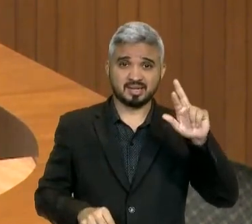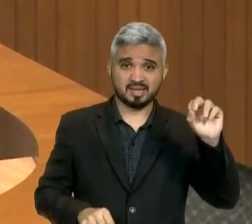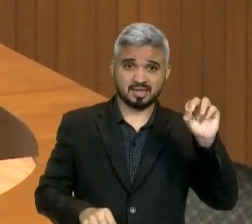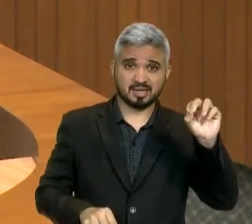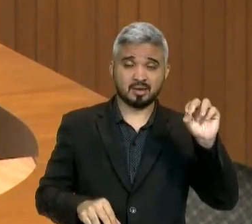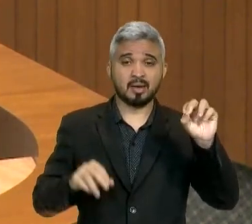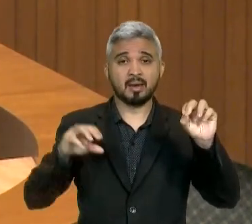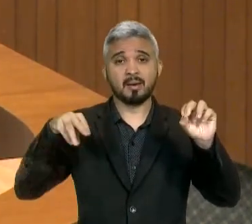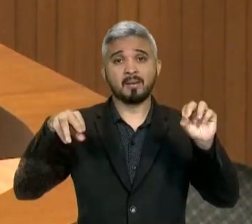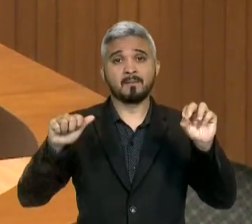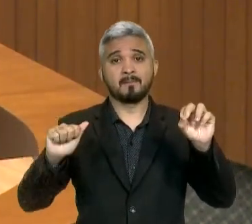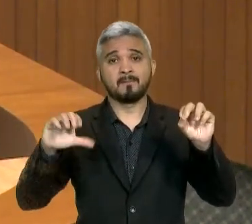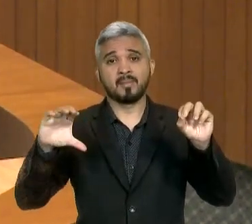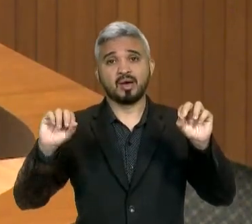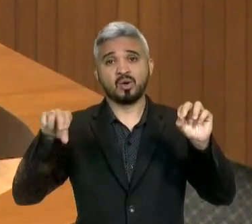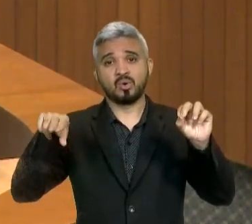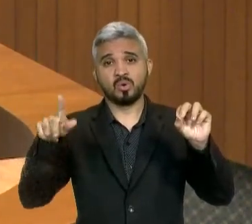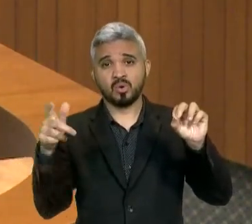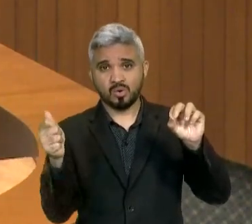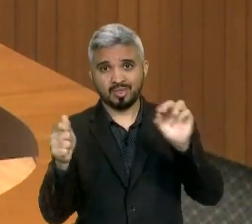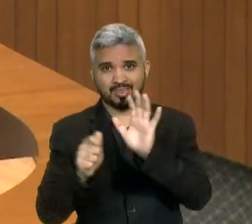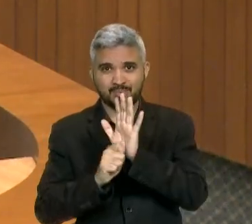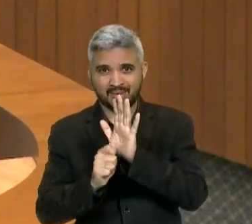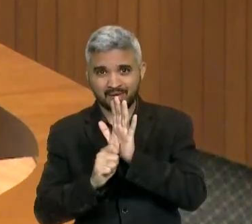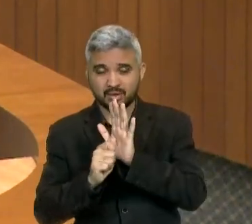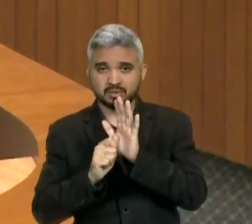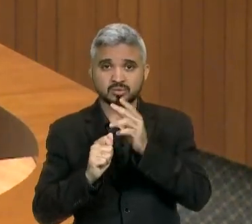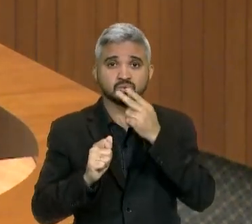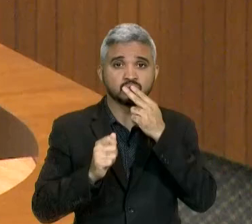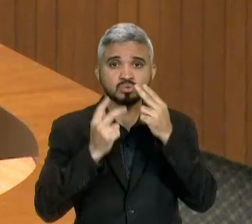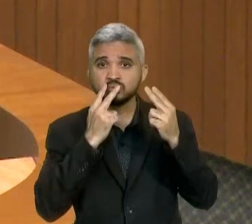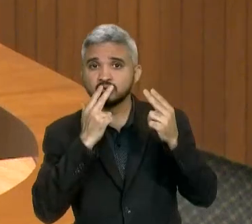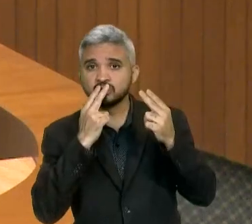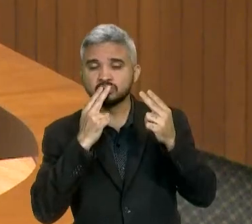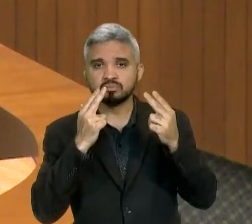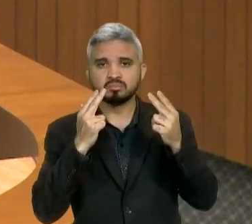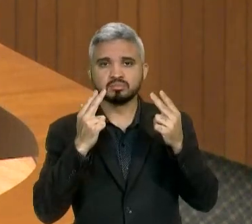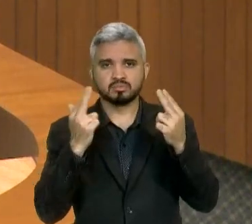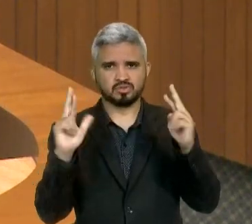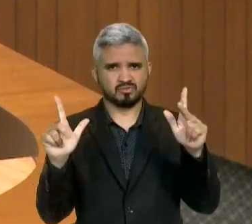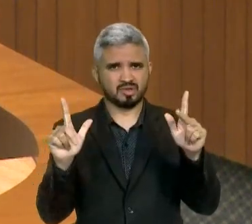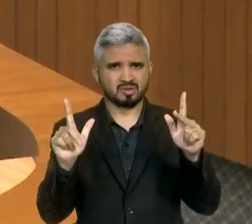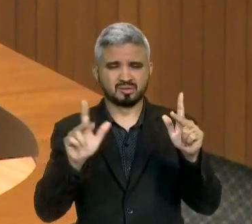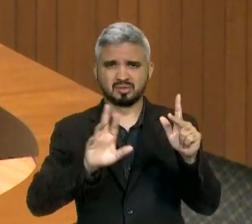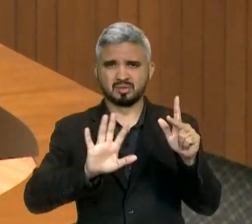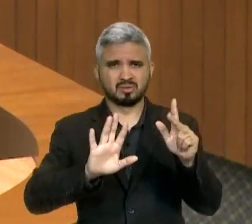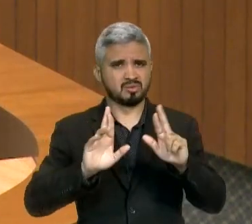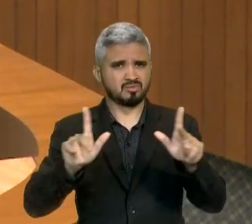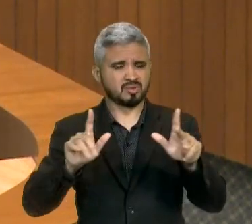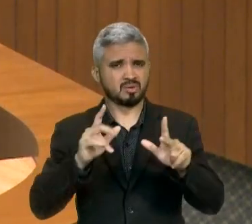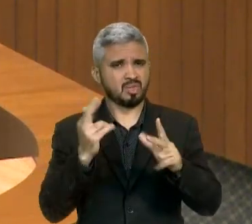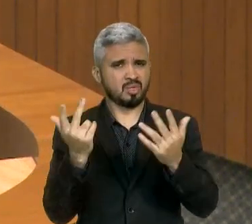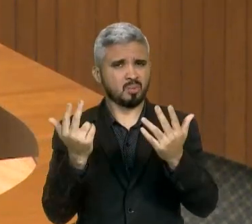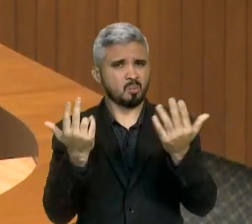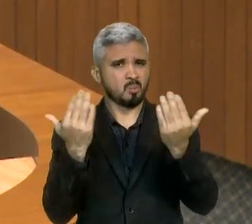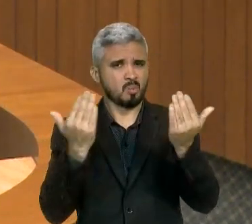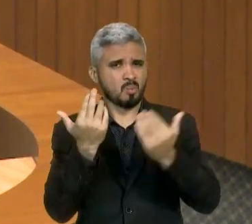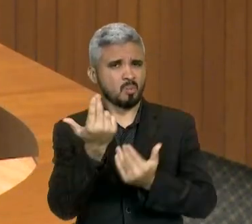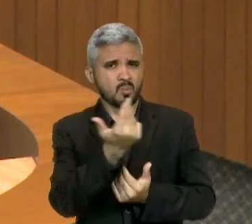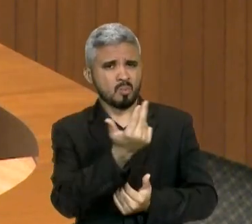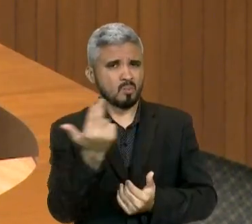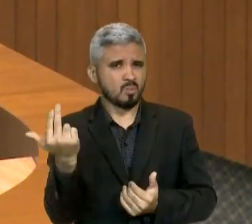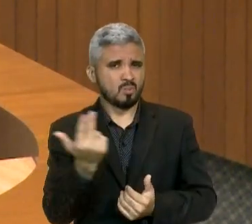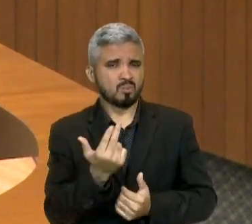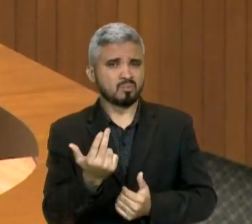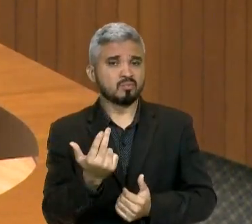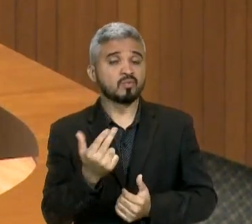de efeito carcinogênico, gerador de câncer, de tumores. Não custa nada dizer que